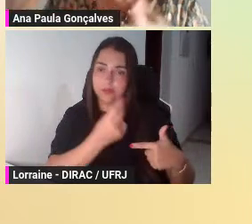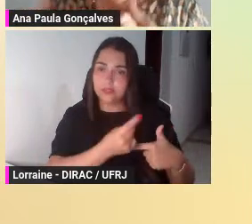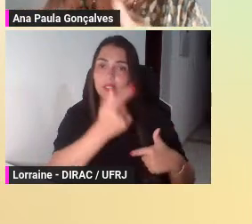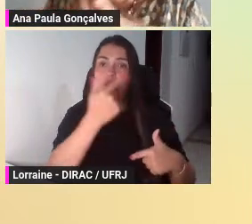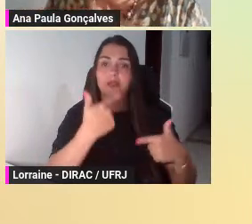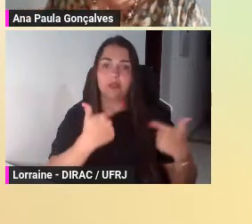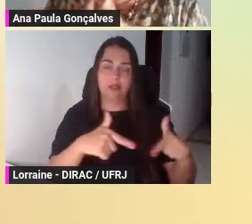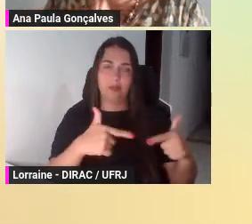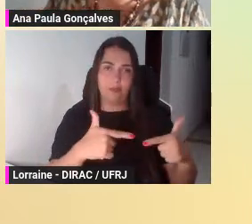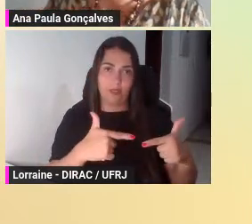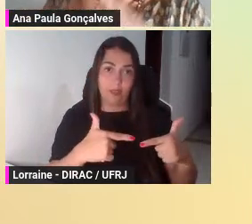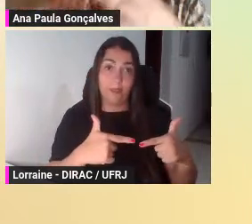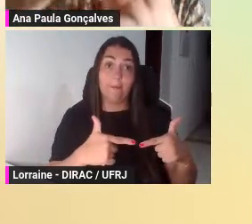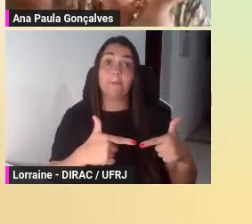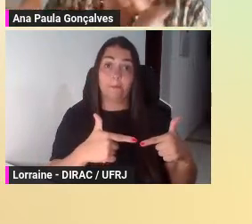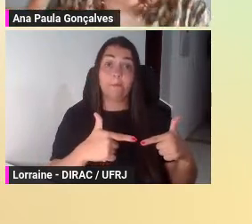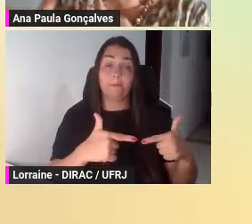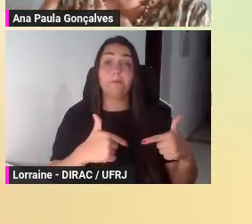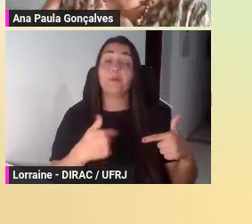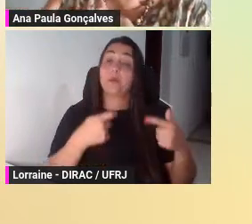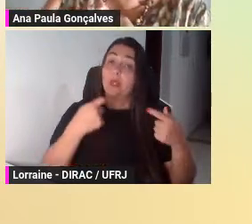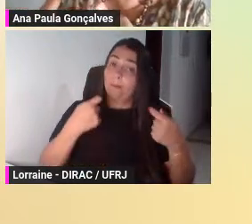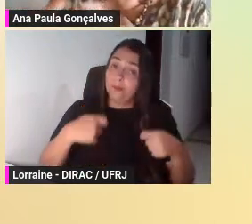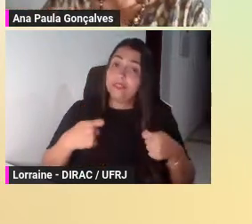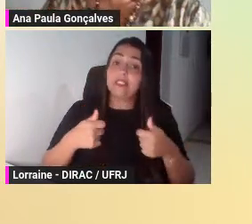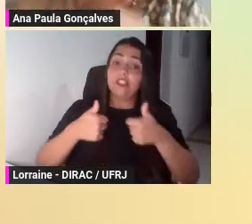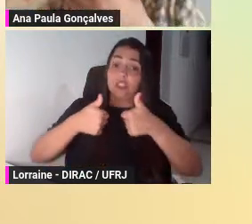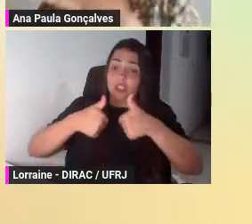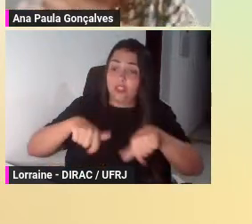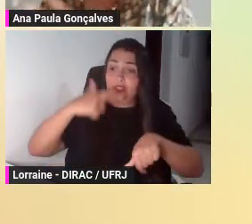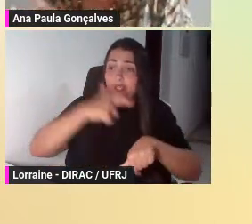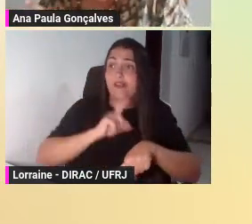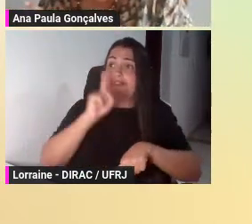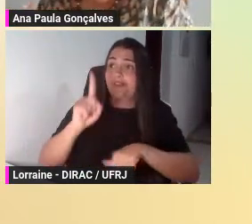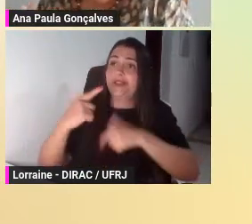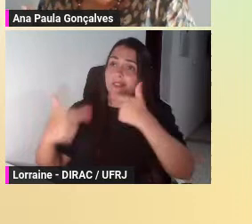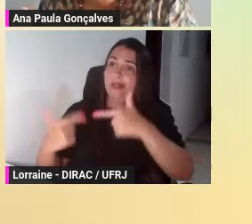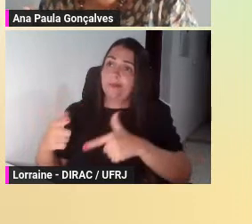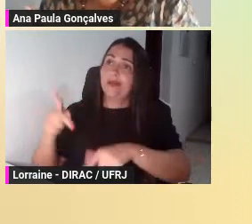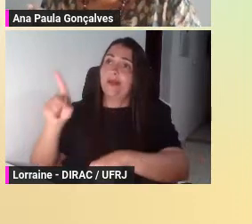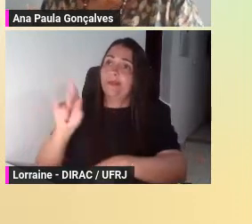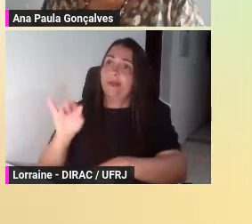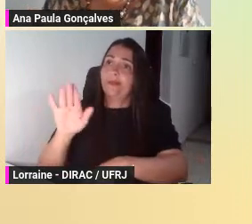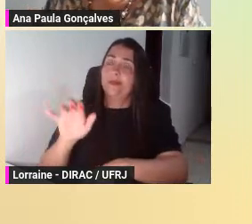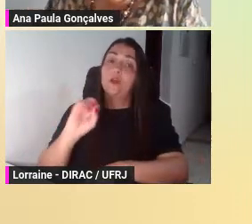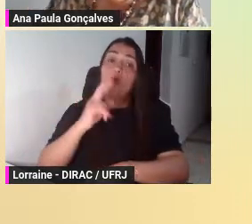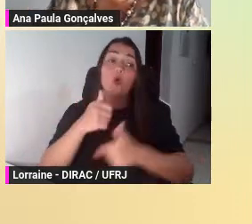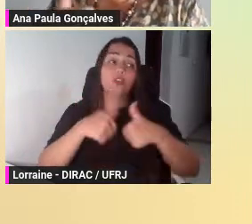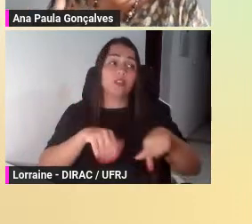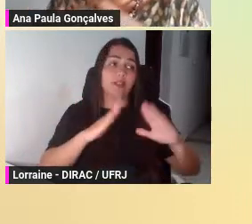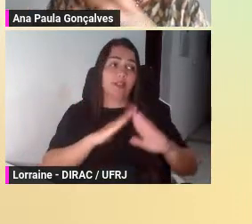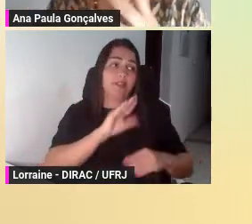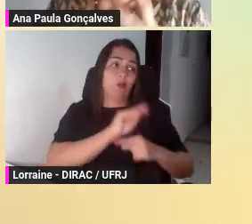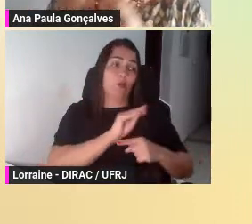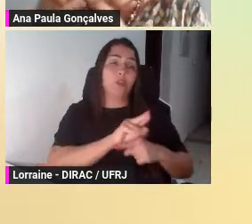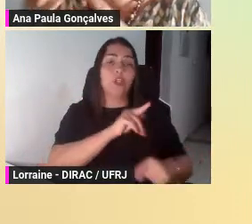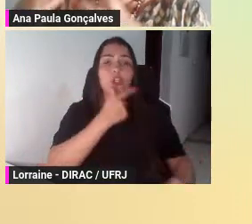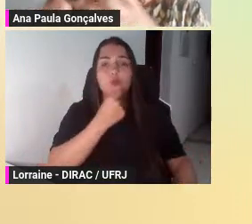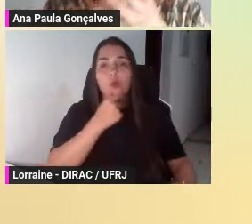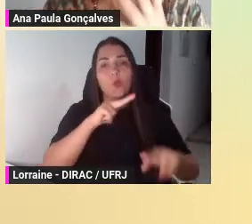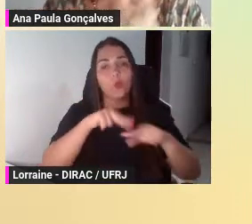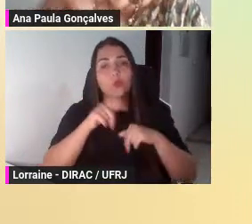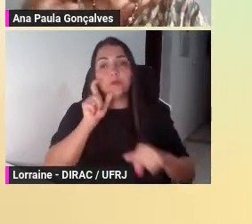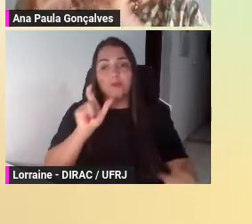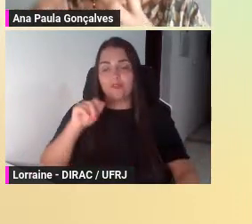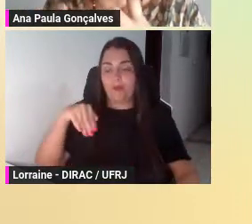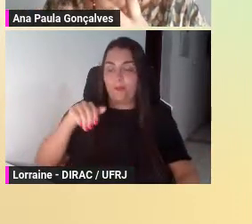eu sempre precisei estar ou nos locais de trabalho dos meus pais ou em casa tomando conta do meu irmão. Então, a questão da maternagem sempre esteve